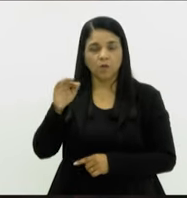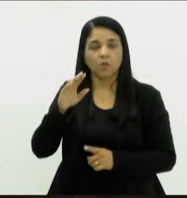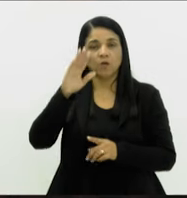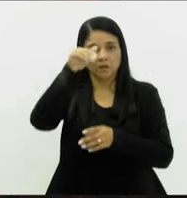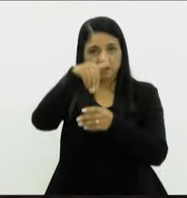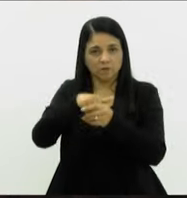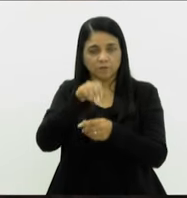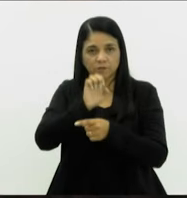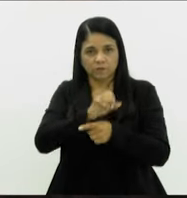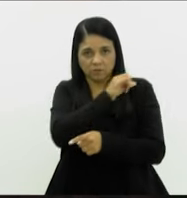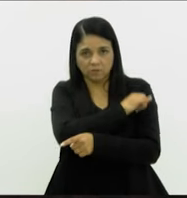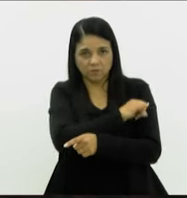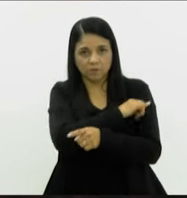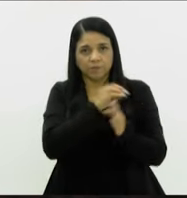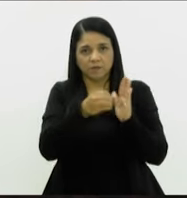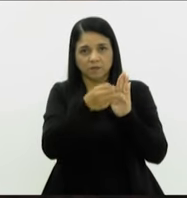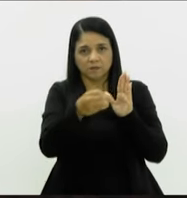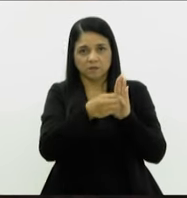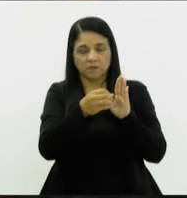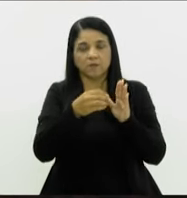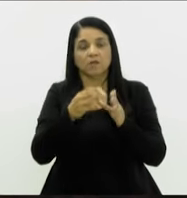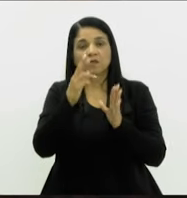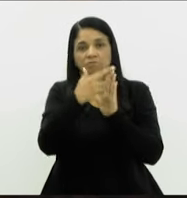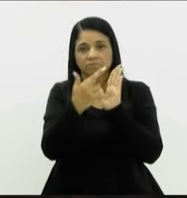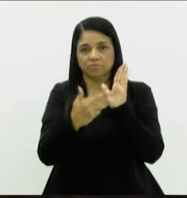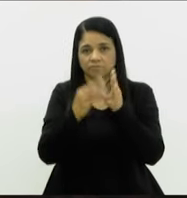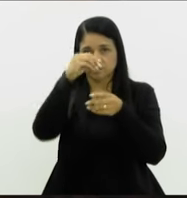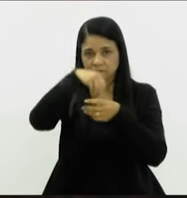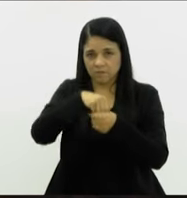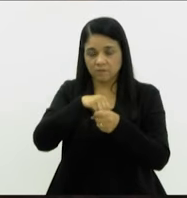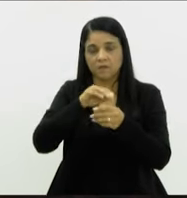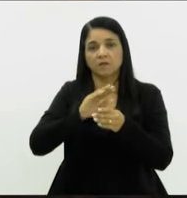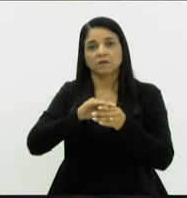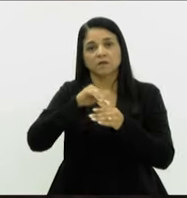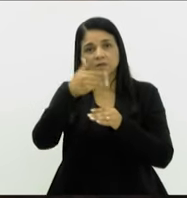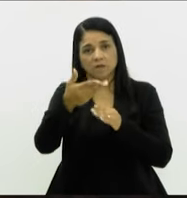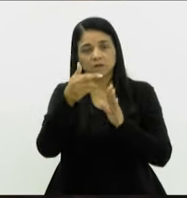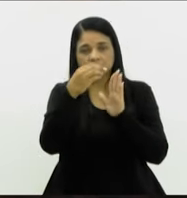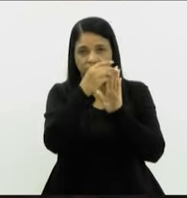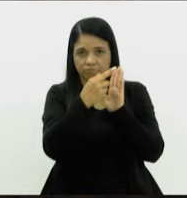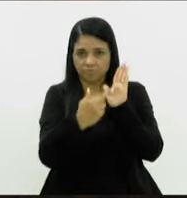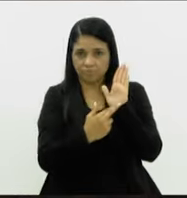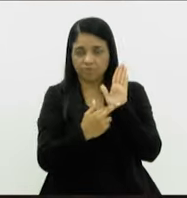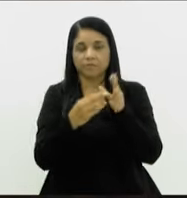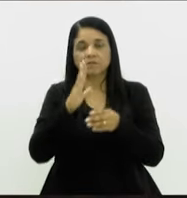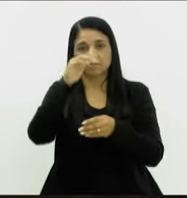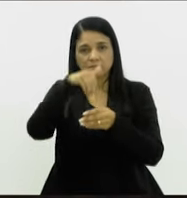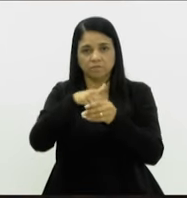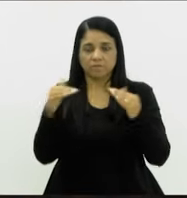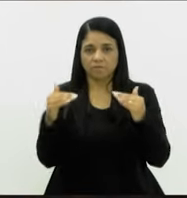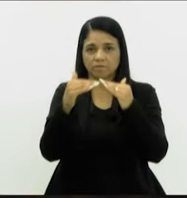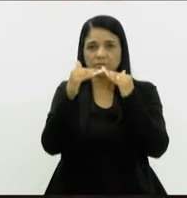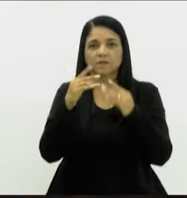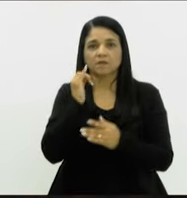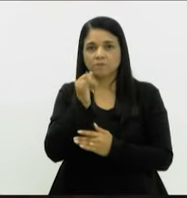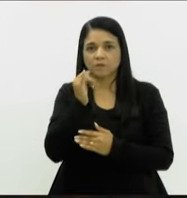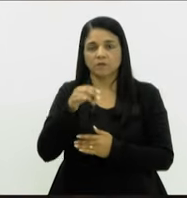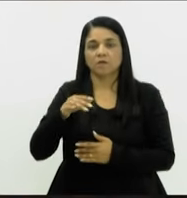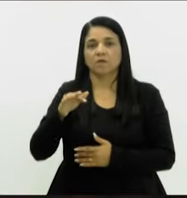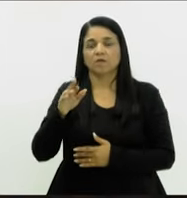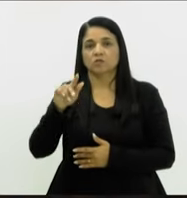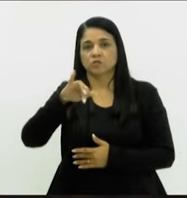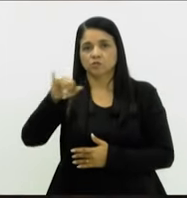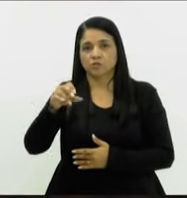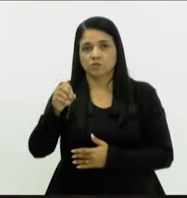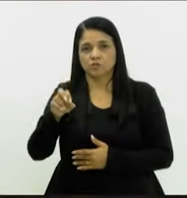de Janeiro. Parecer da Comissão de Normas Internas e Proposições Externas, favorável. Relator, deputado Jorge Felipe